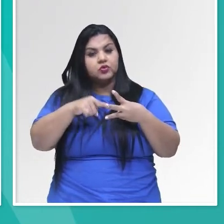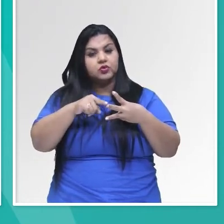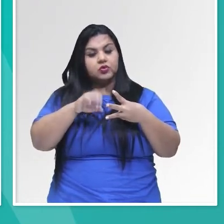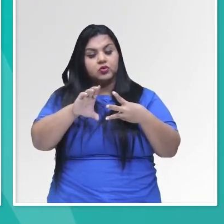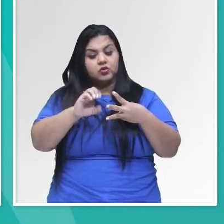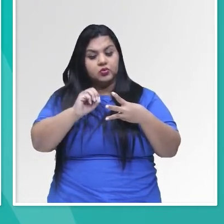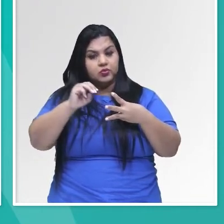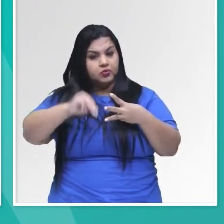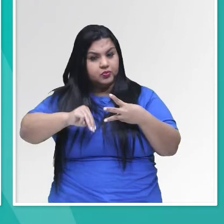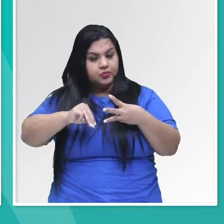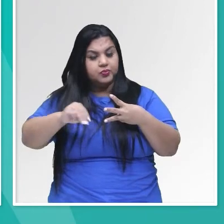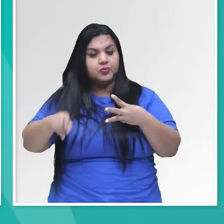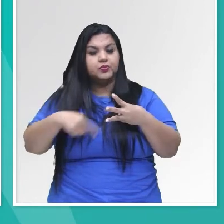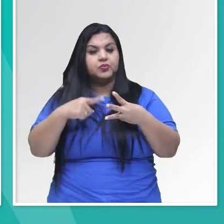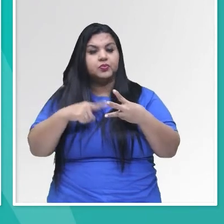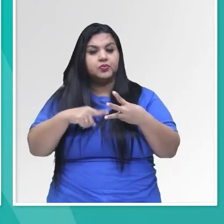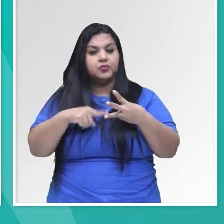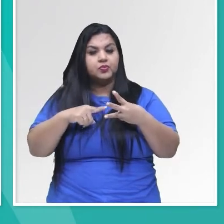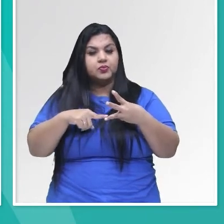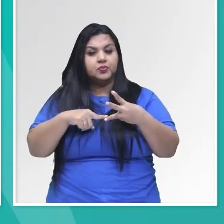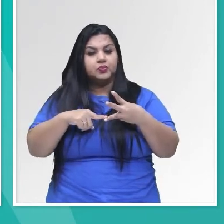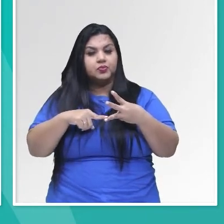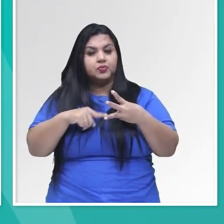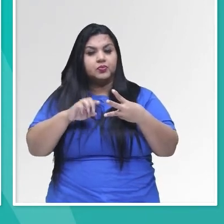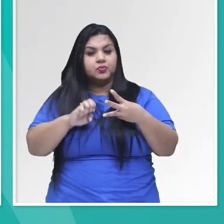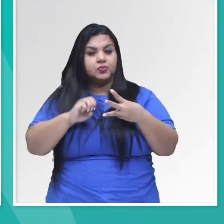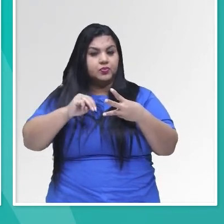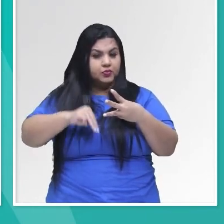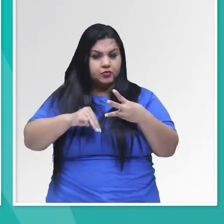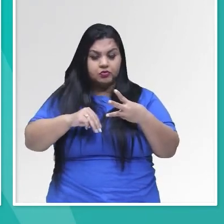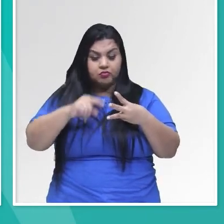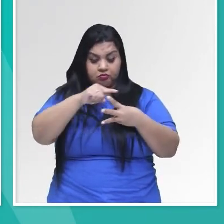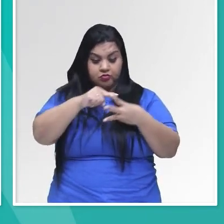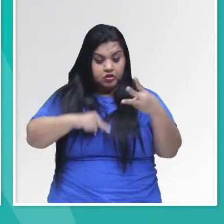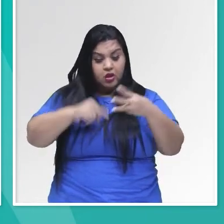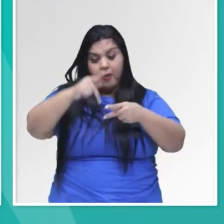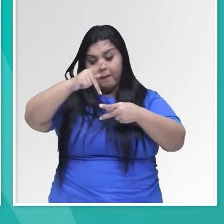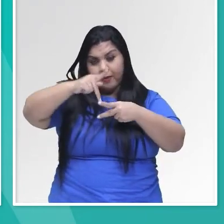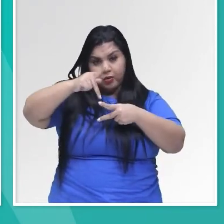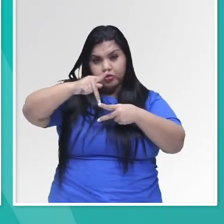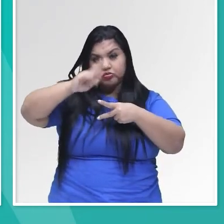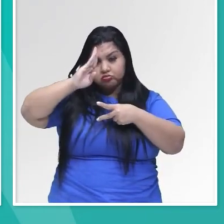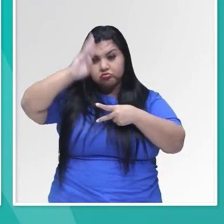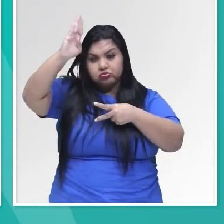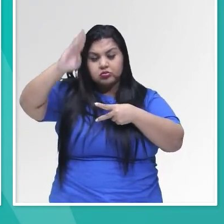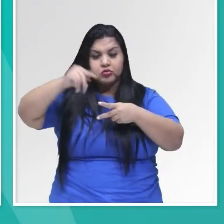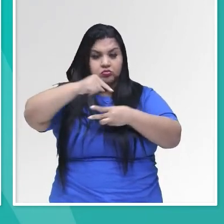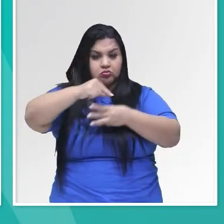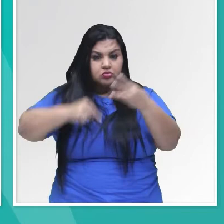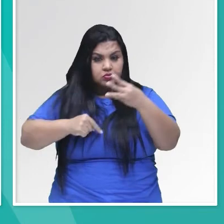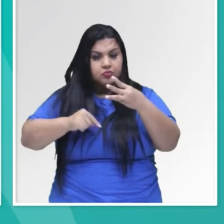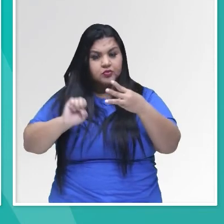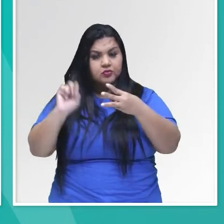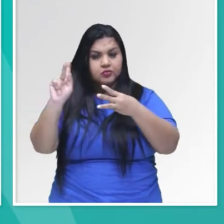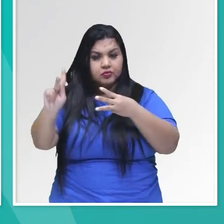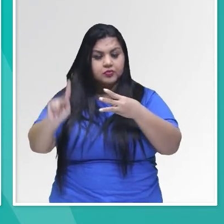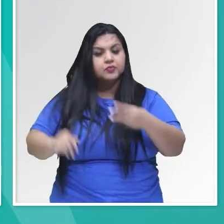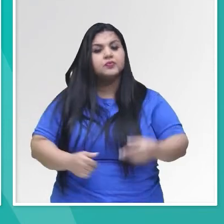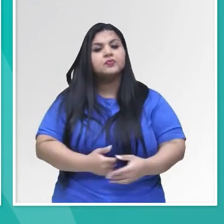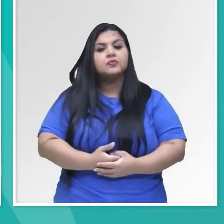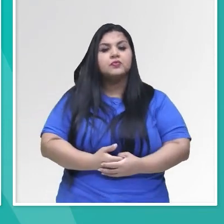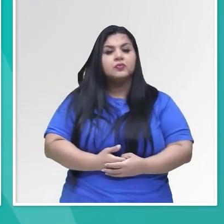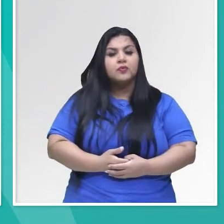é o com e é o em. Pronto, são as três principais. Tá bom? Três